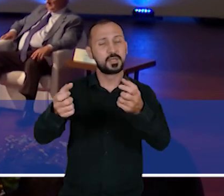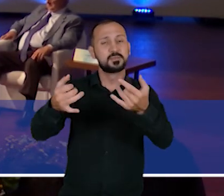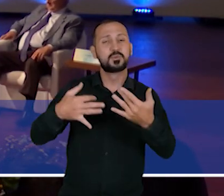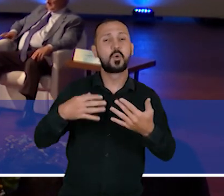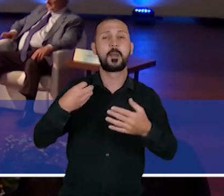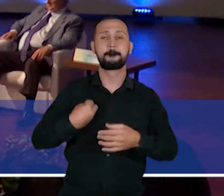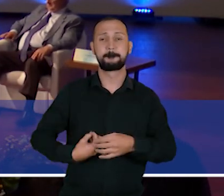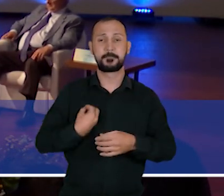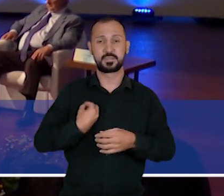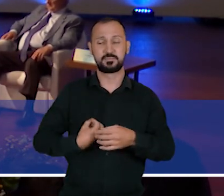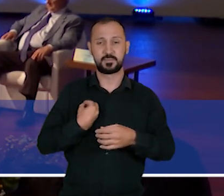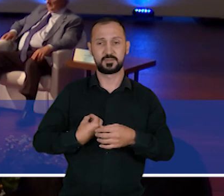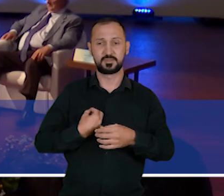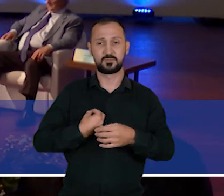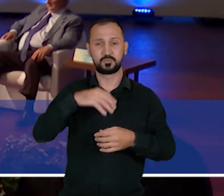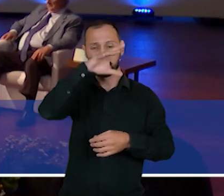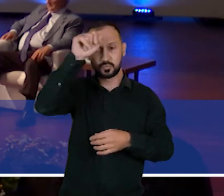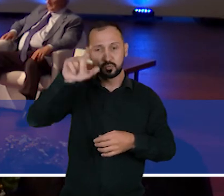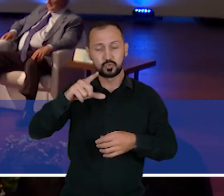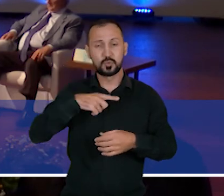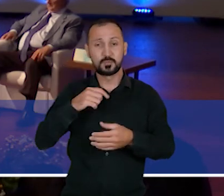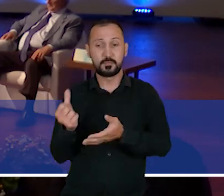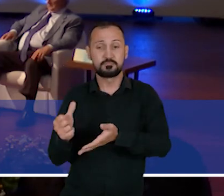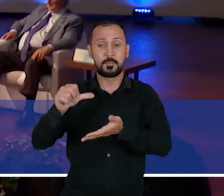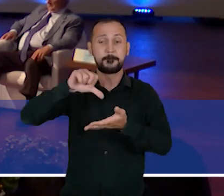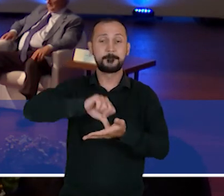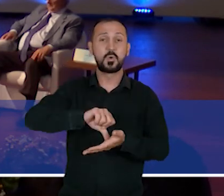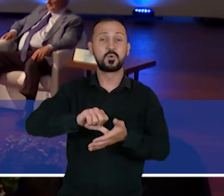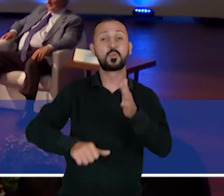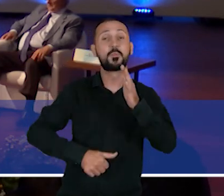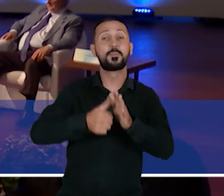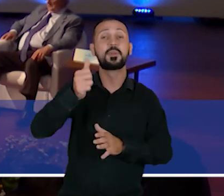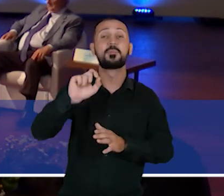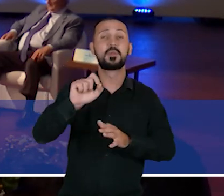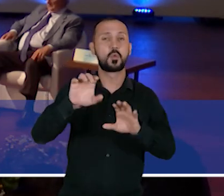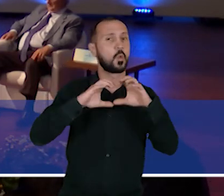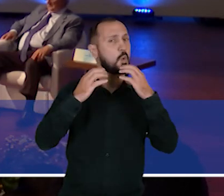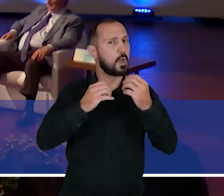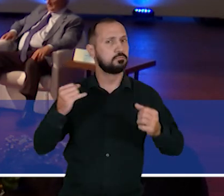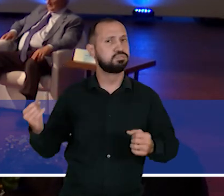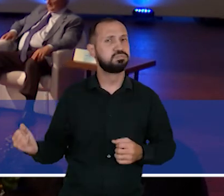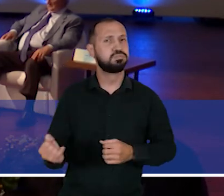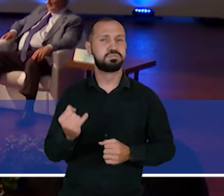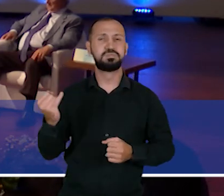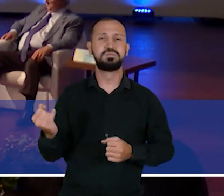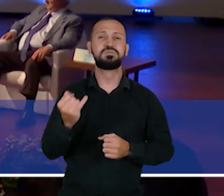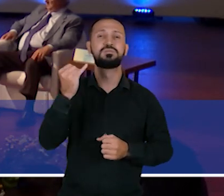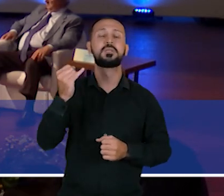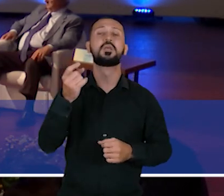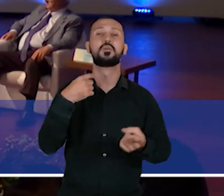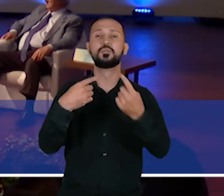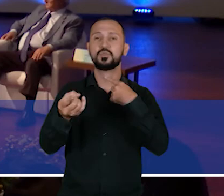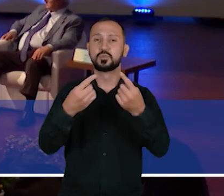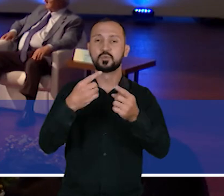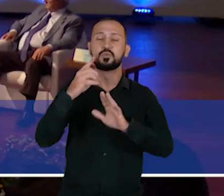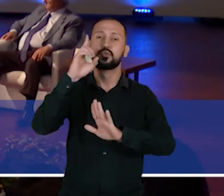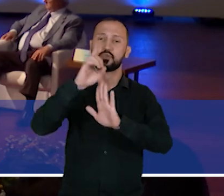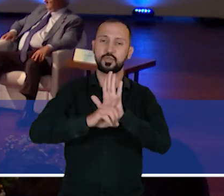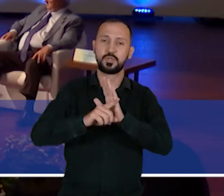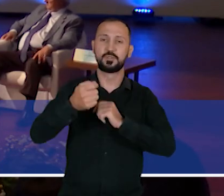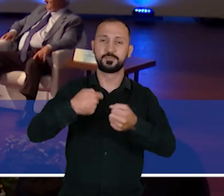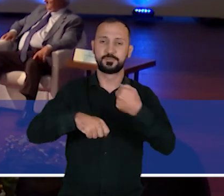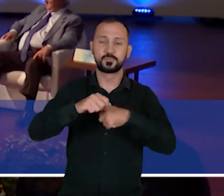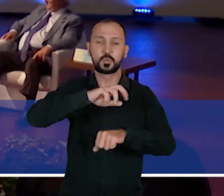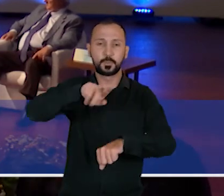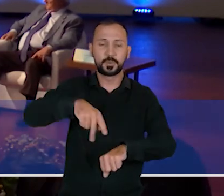também destacou a participação do Estado em sediar pela primeira vez um congresso tão importante que discute o